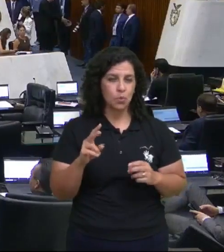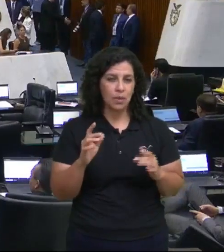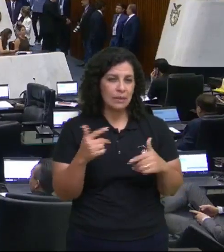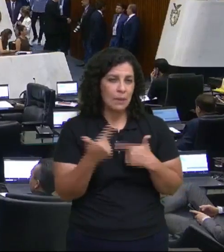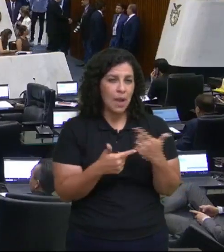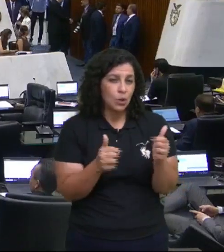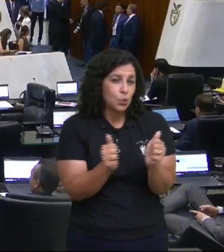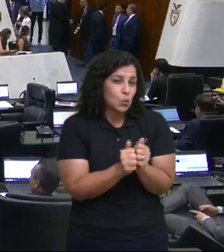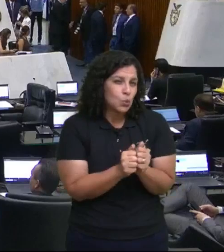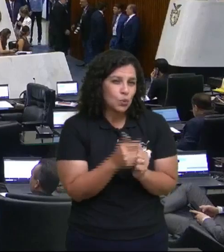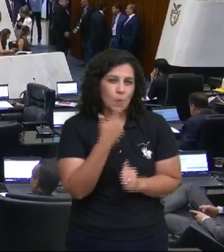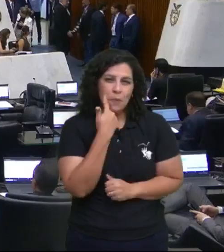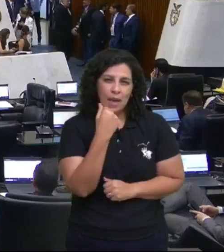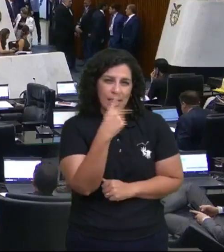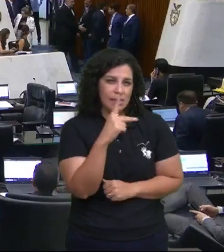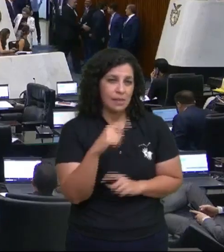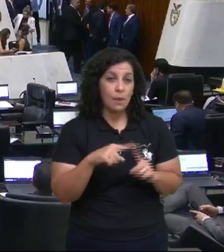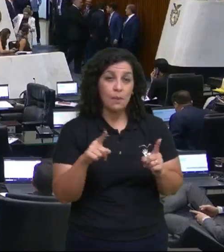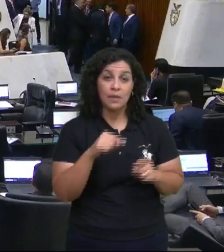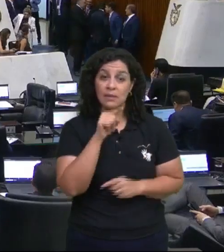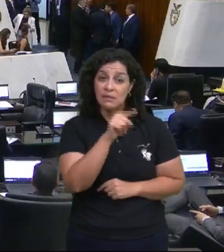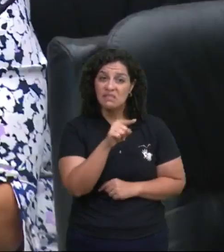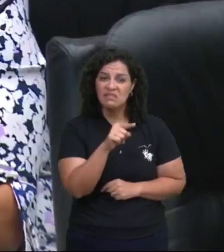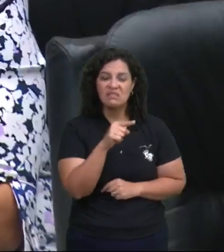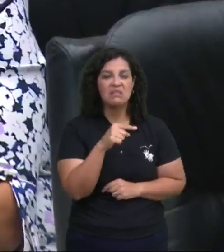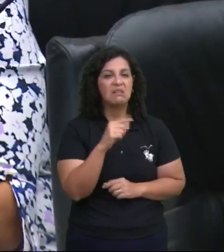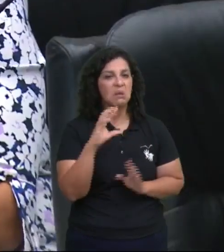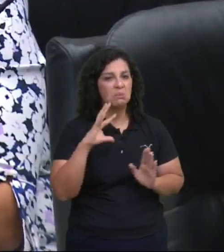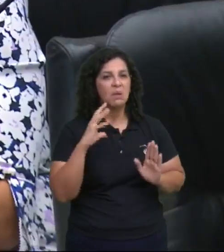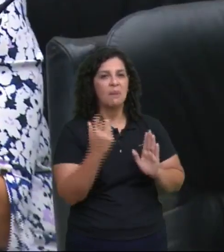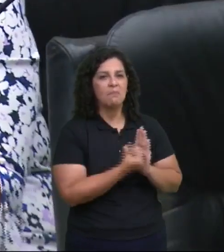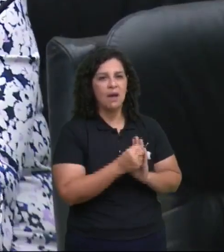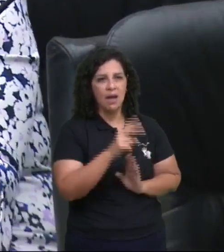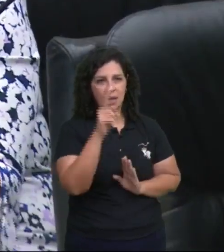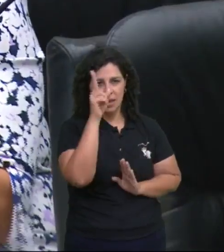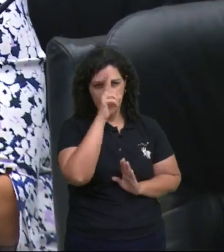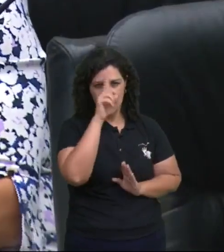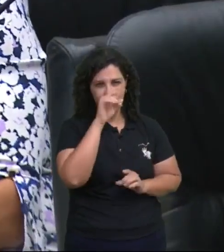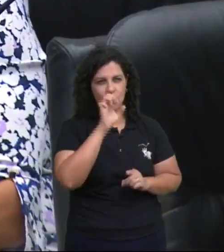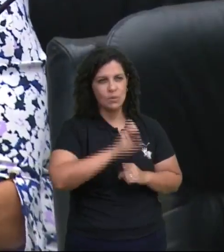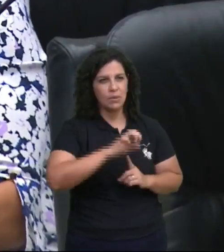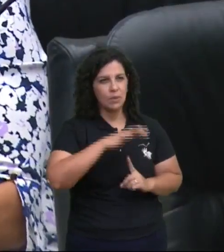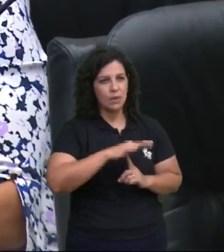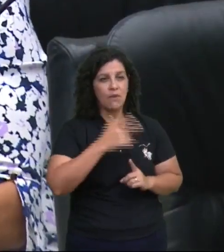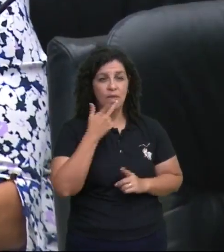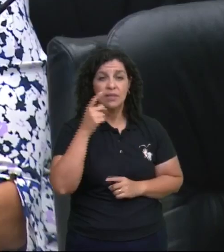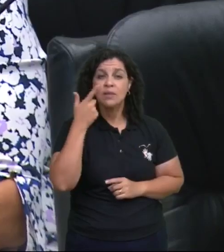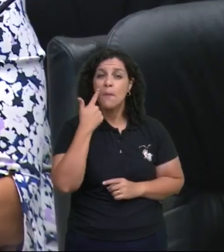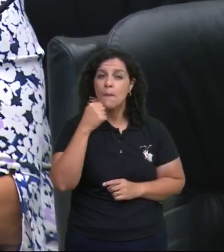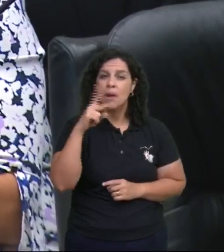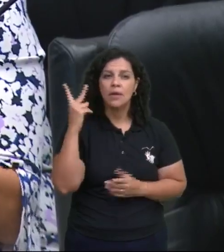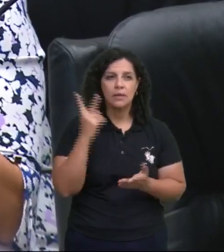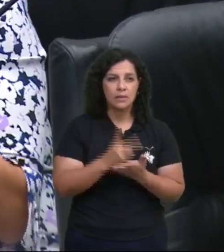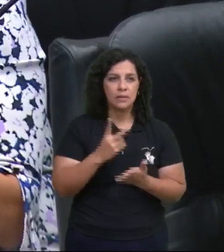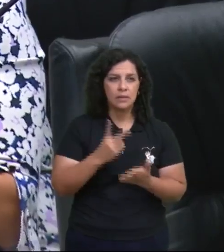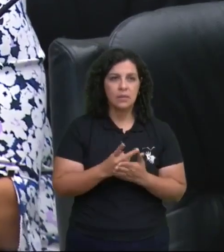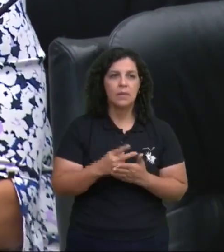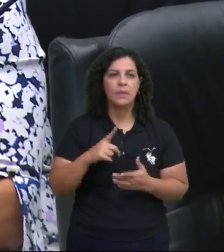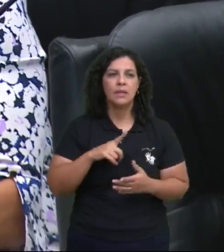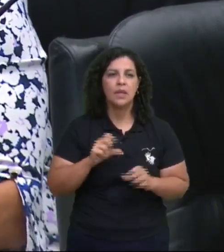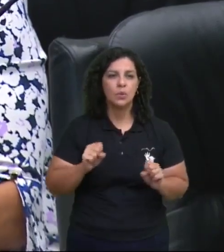trabalhar diretamente com o governador, mas ele é um ícone no nosso estado. E eu tenho que destacar no teu pai o